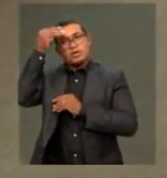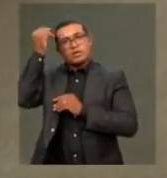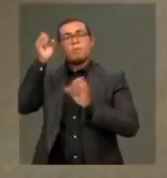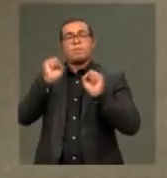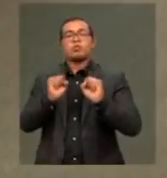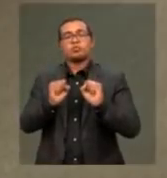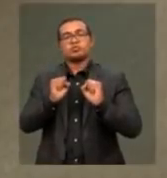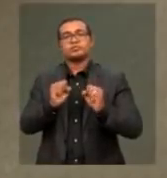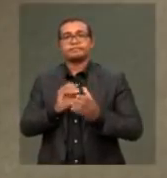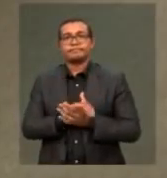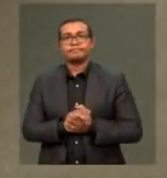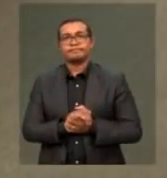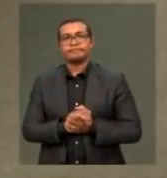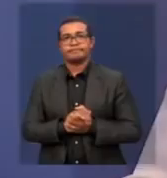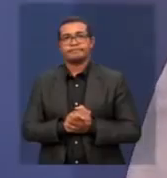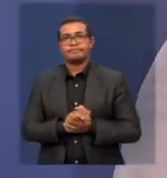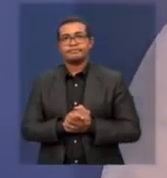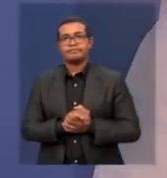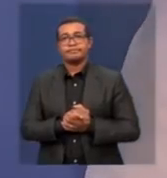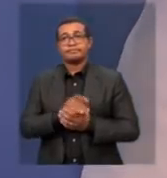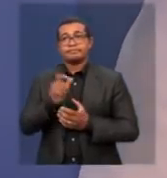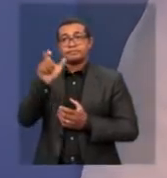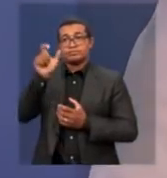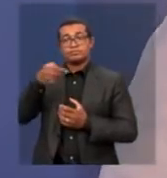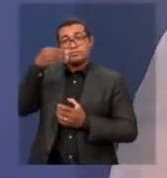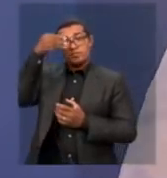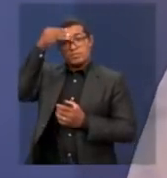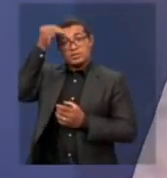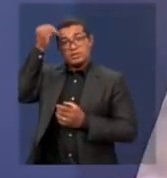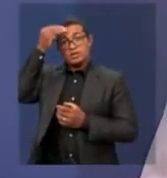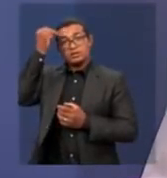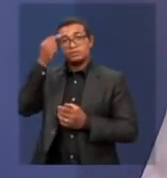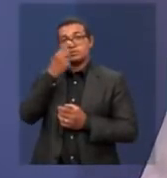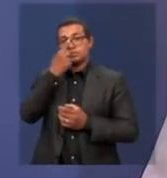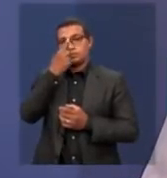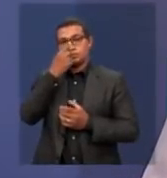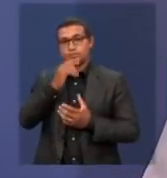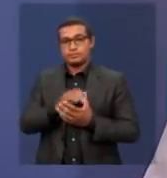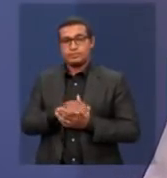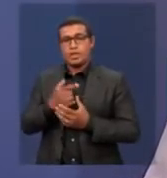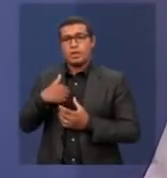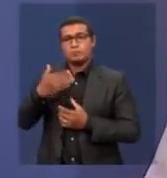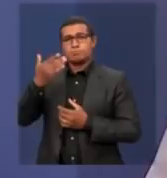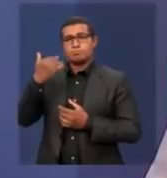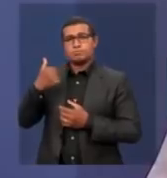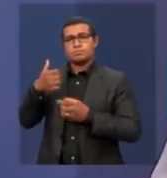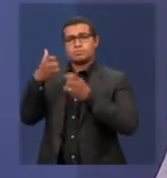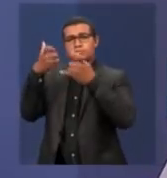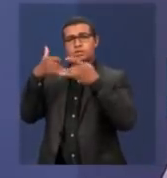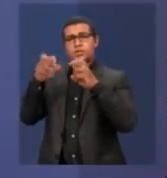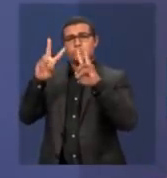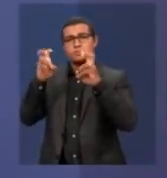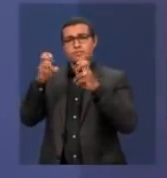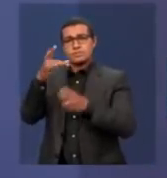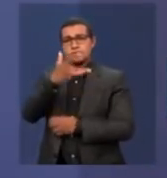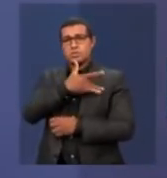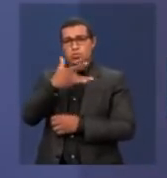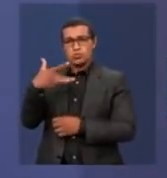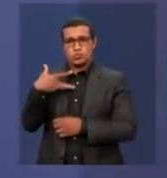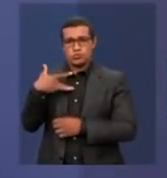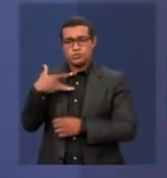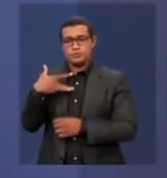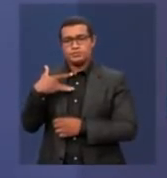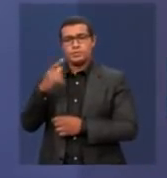perguntar na nato eu quando falava da saúde há pouco o quadro